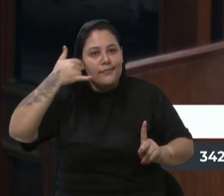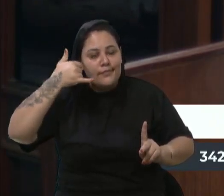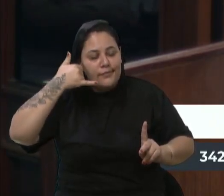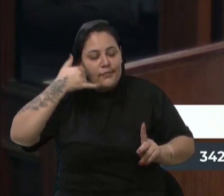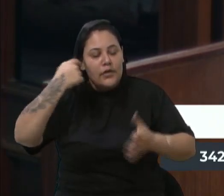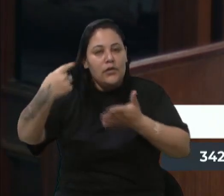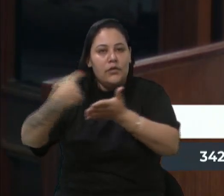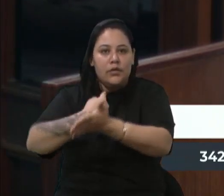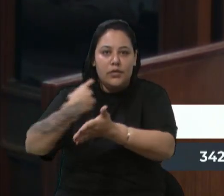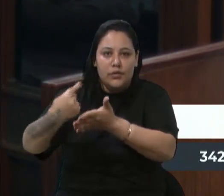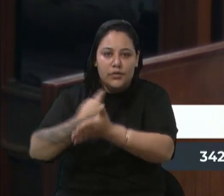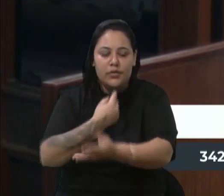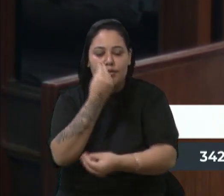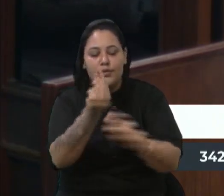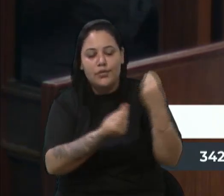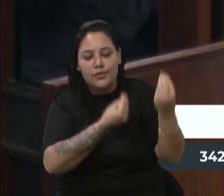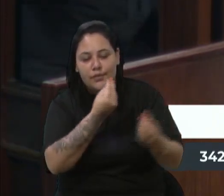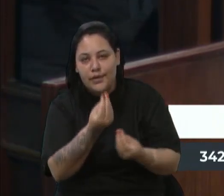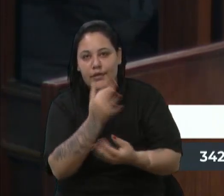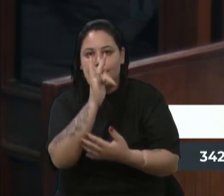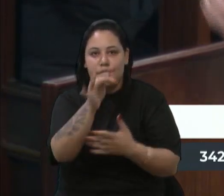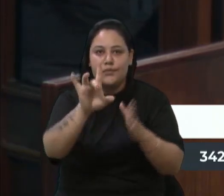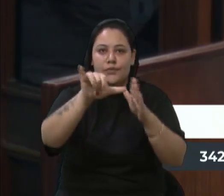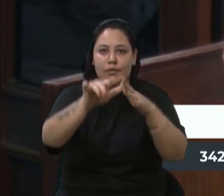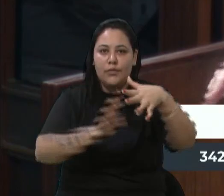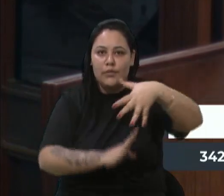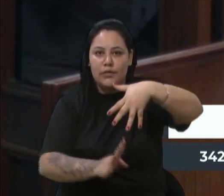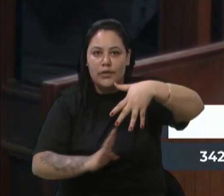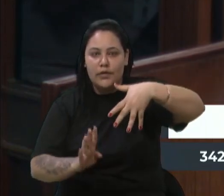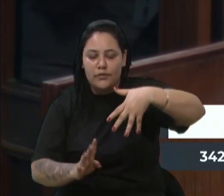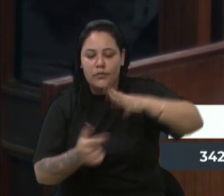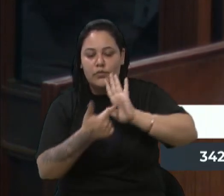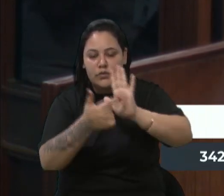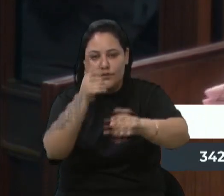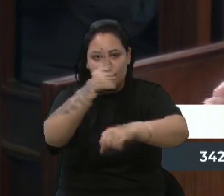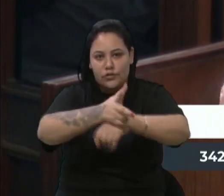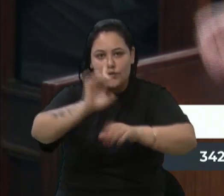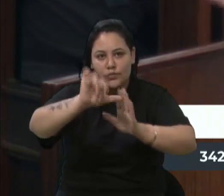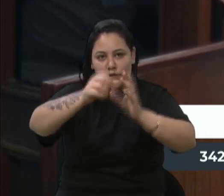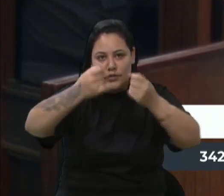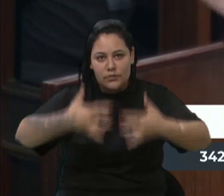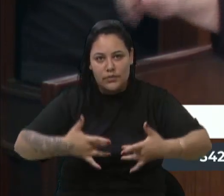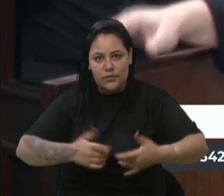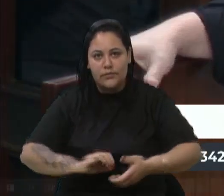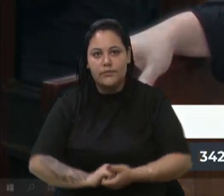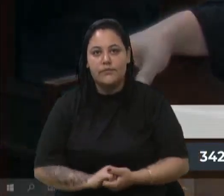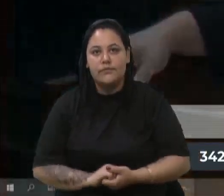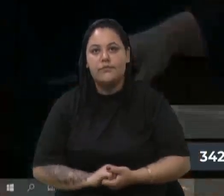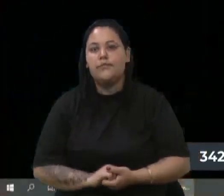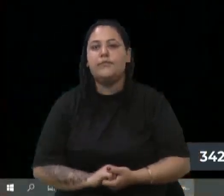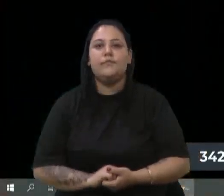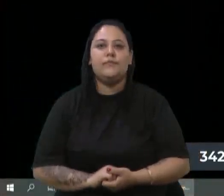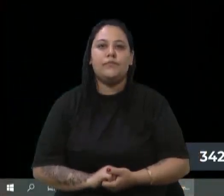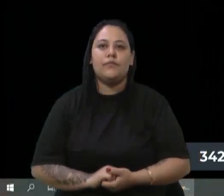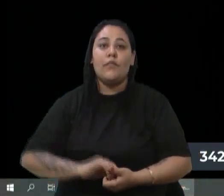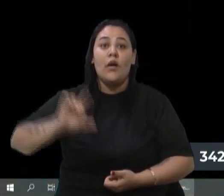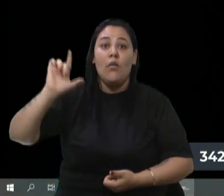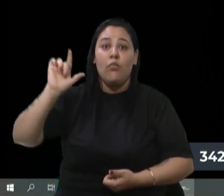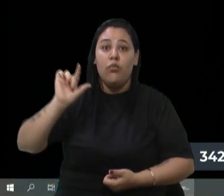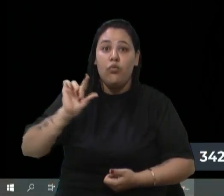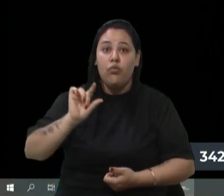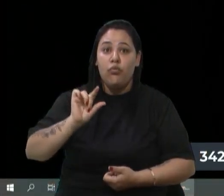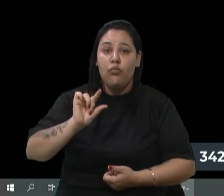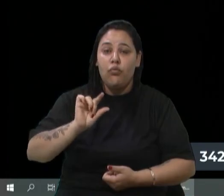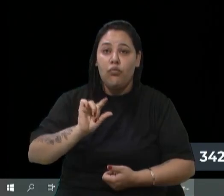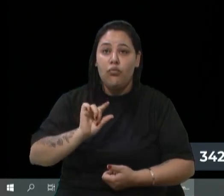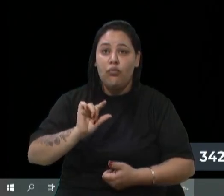perguntando como funciona, como vai ser, e a gente vai passar um videozinho e depois a gente comenta. Por favor. Menos congestionamento nas